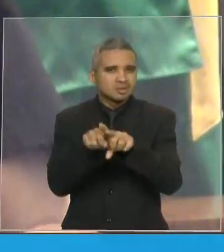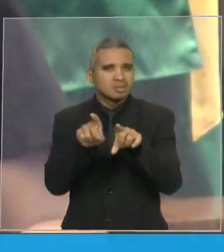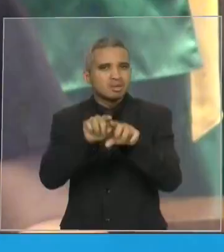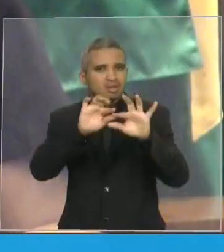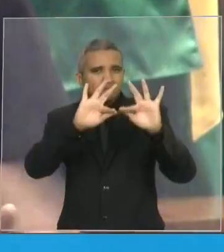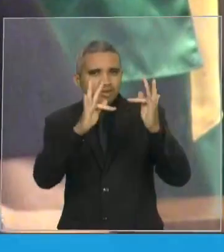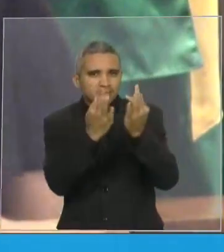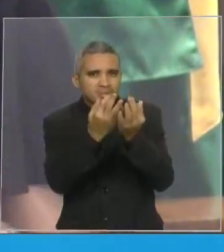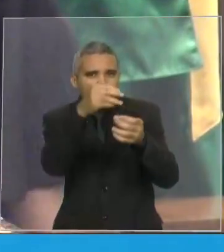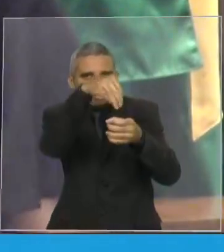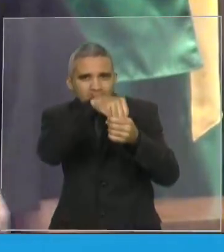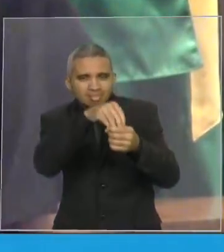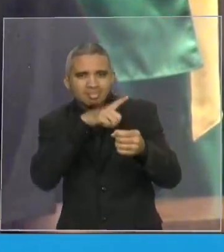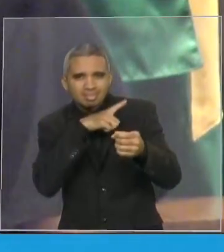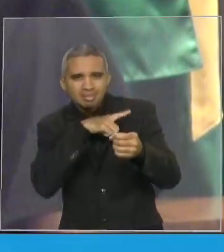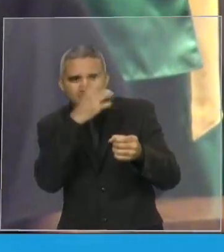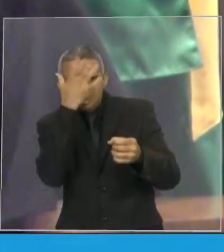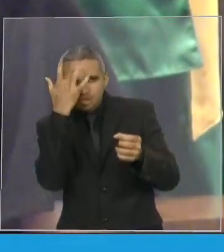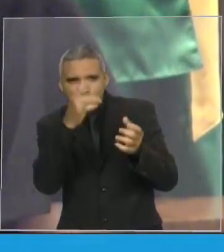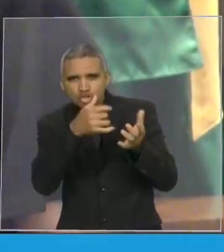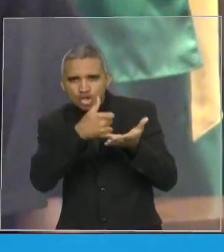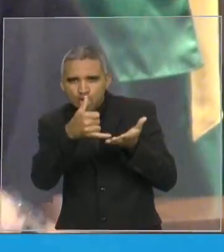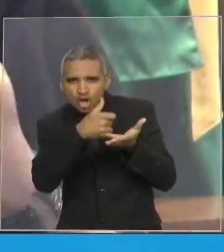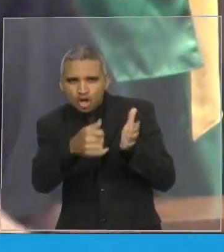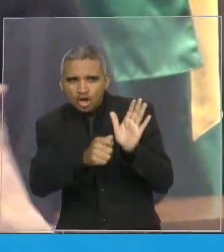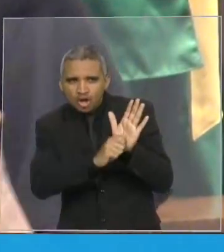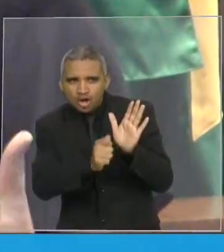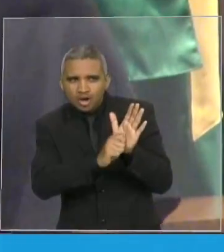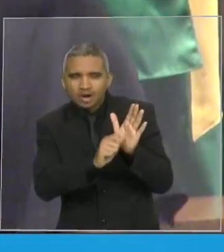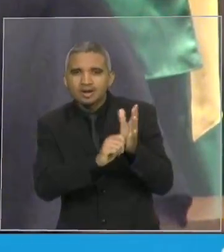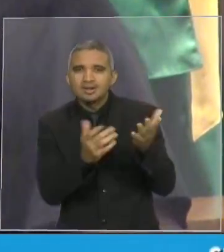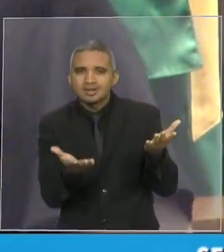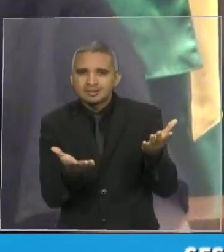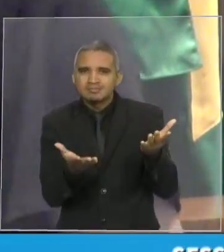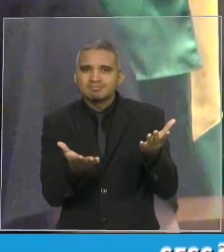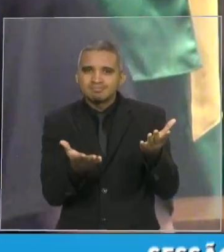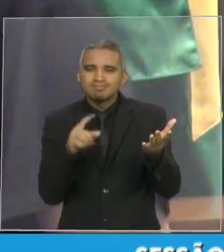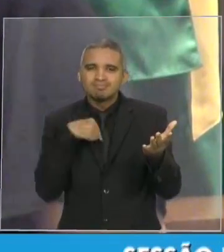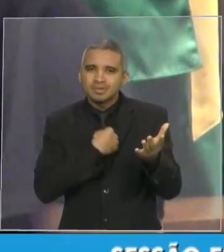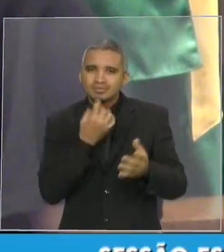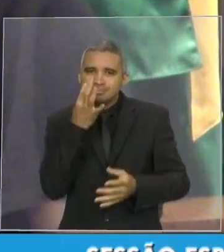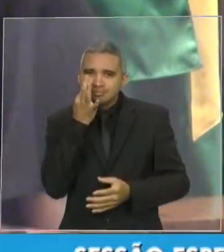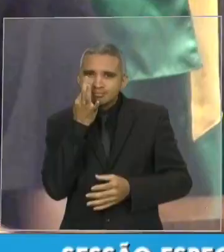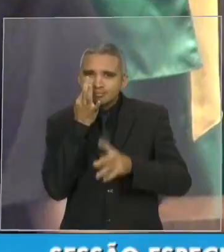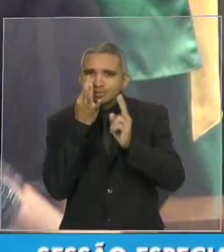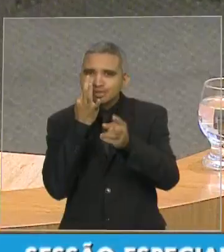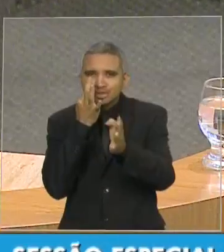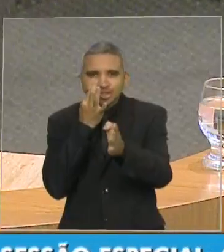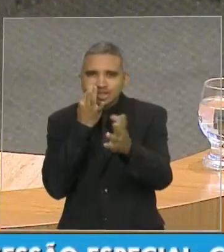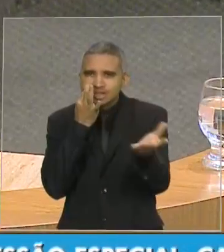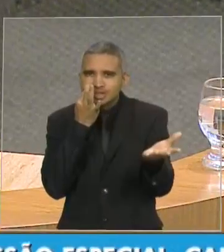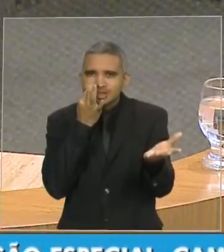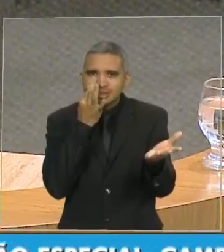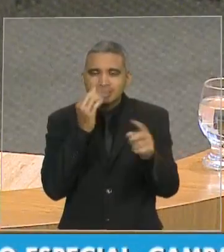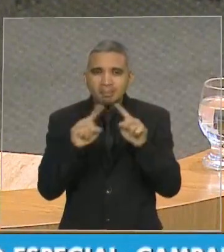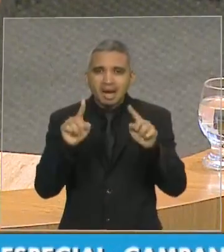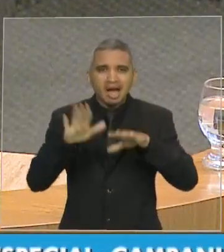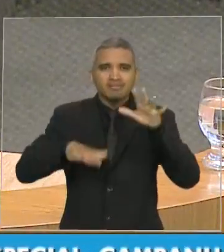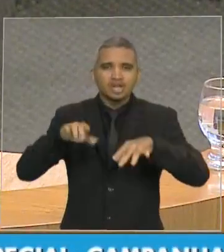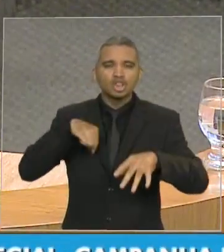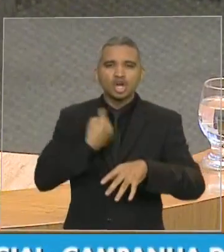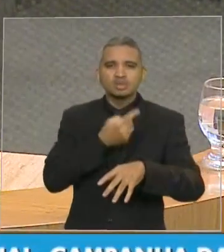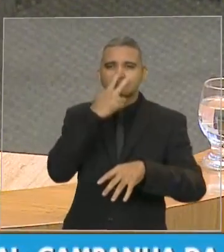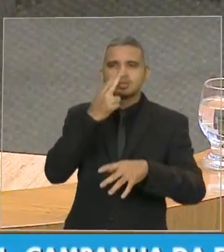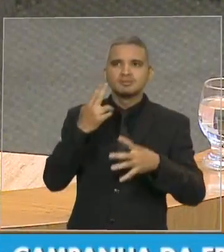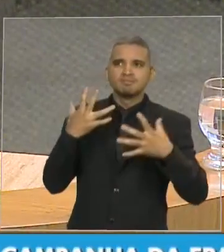da gente, bem próxima da gente, e pouco a gente pode fazer. Então, precisamos, sim, mudar as